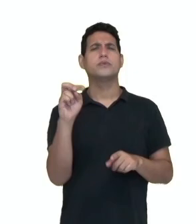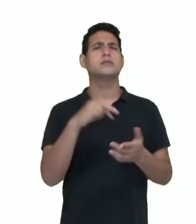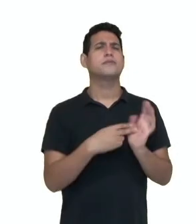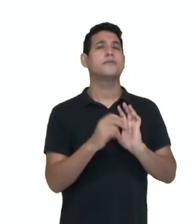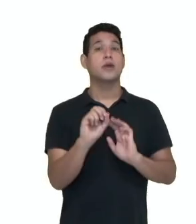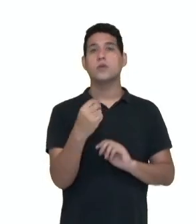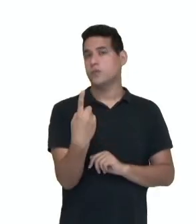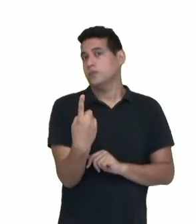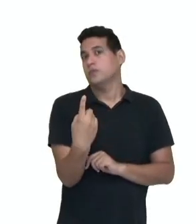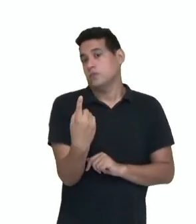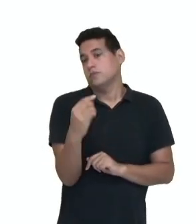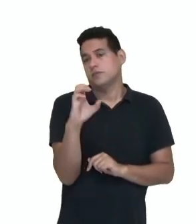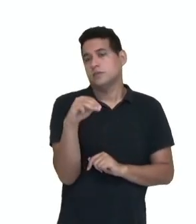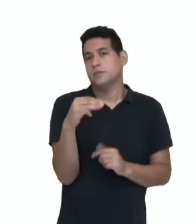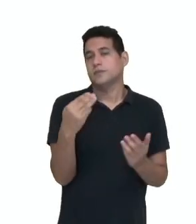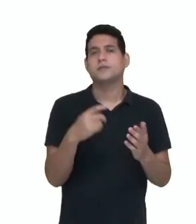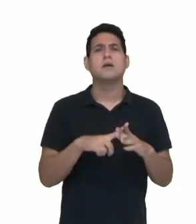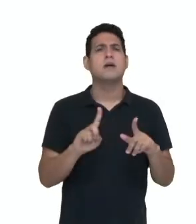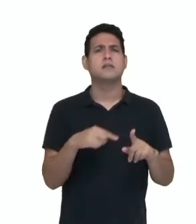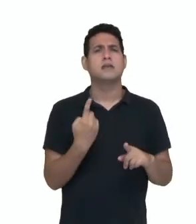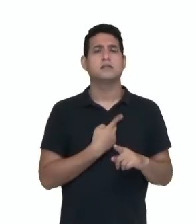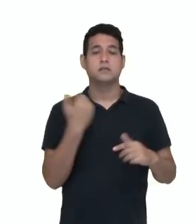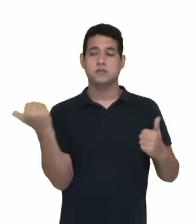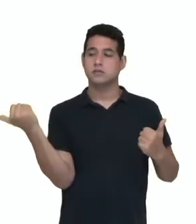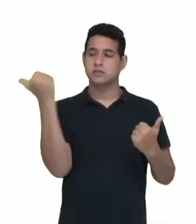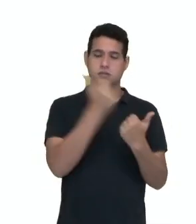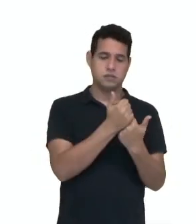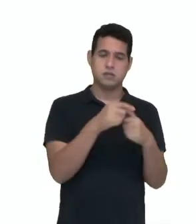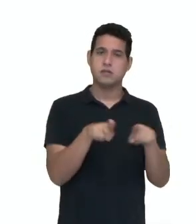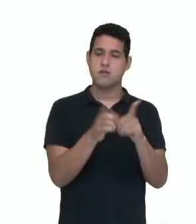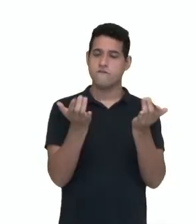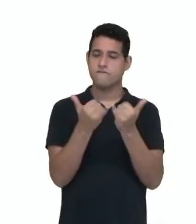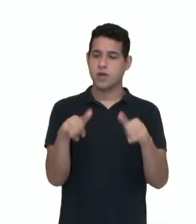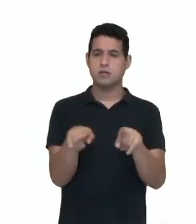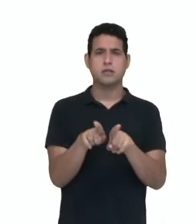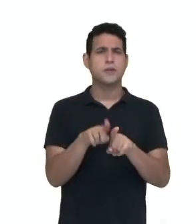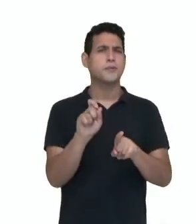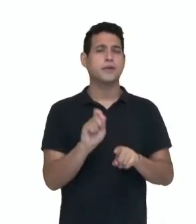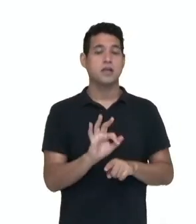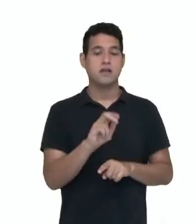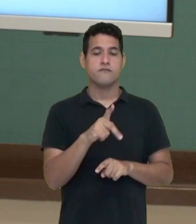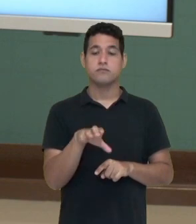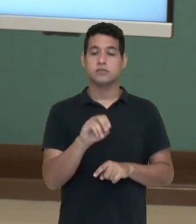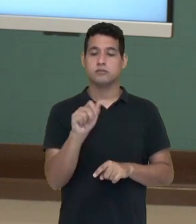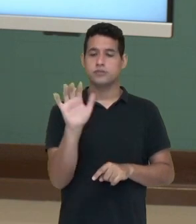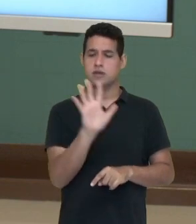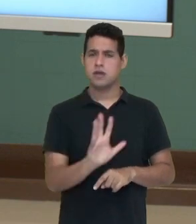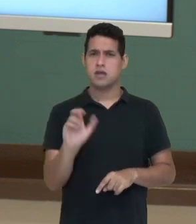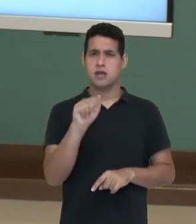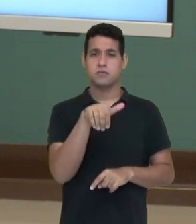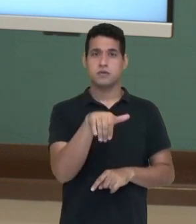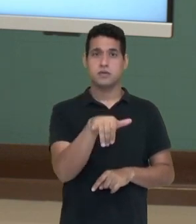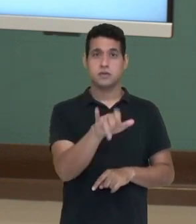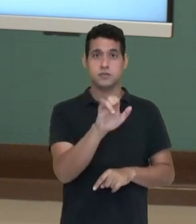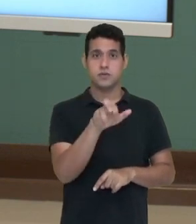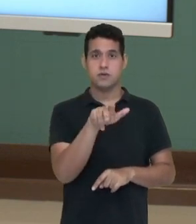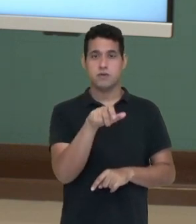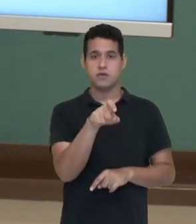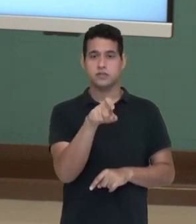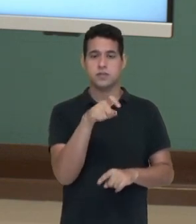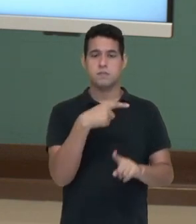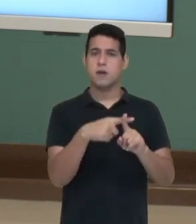é 1 centímetro. Então, a gente substitui essas informações na função geral, y igual a x mais b,